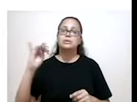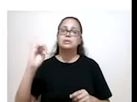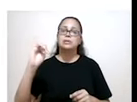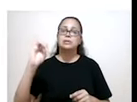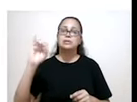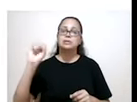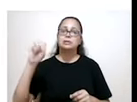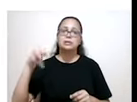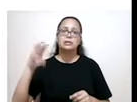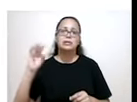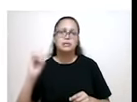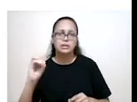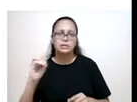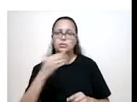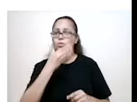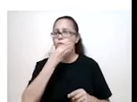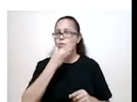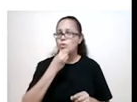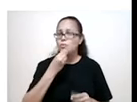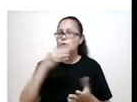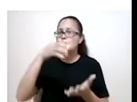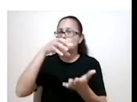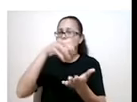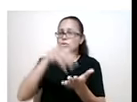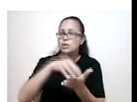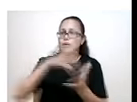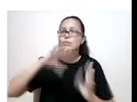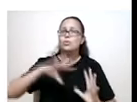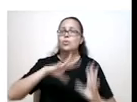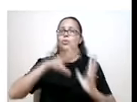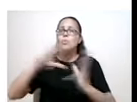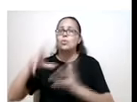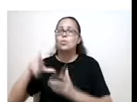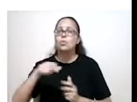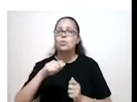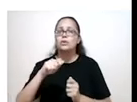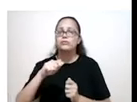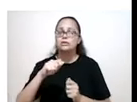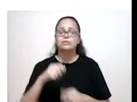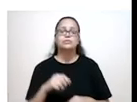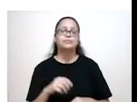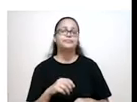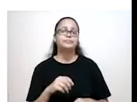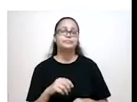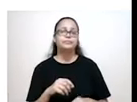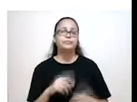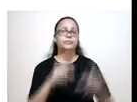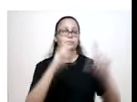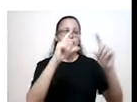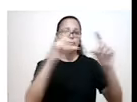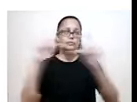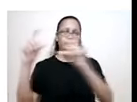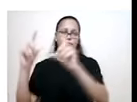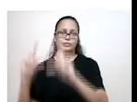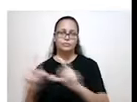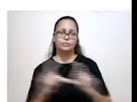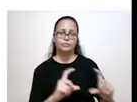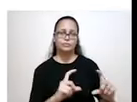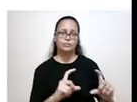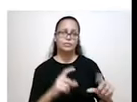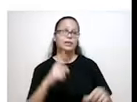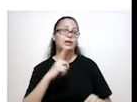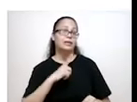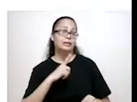do universo. Ok? Então percebam nessa tabela aqui, nesses quadrinhos ao lado.